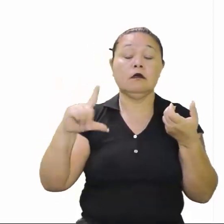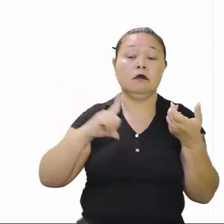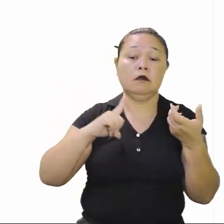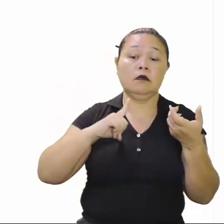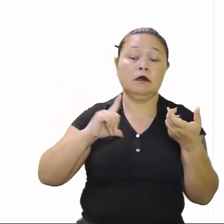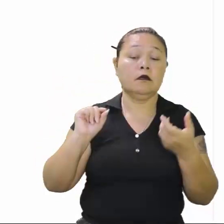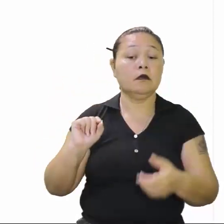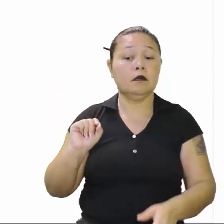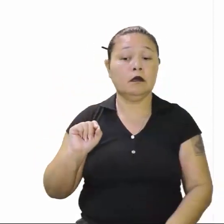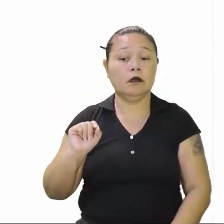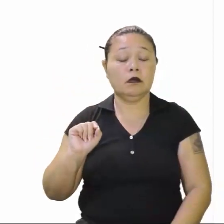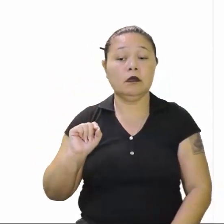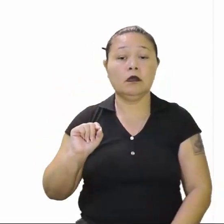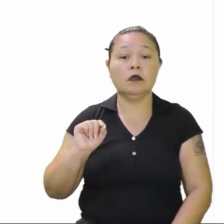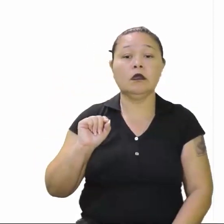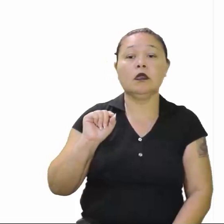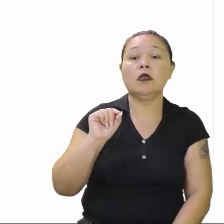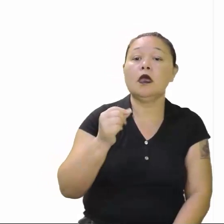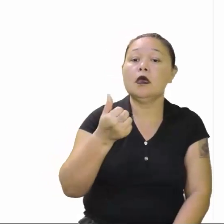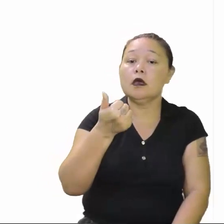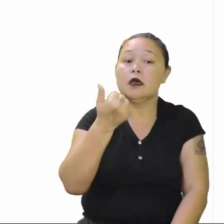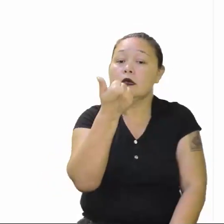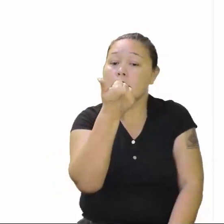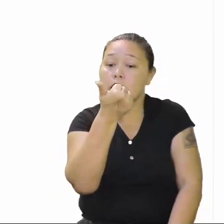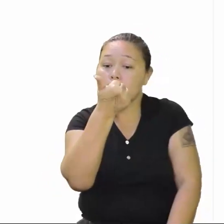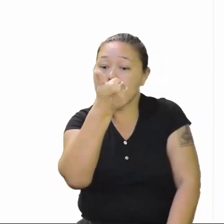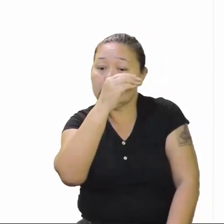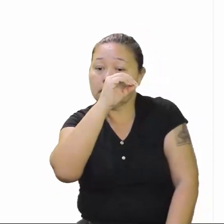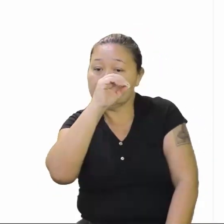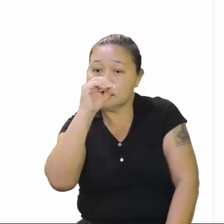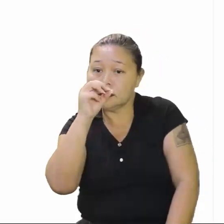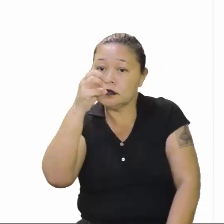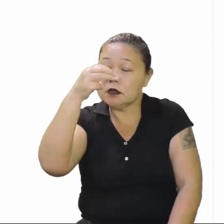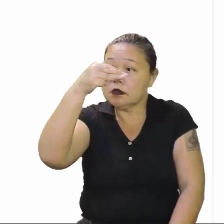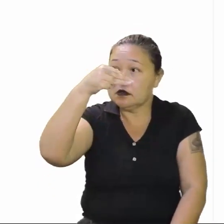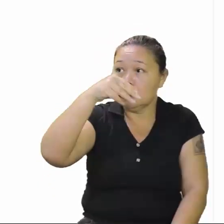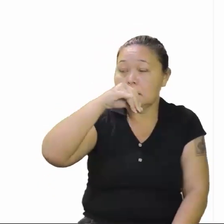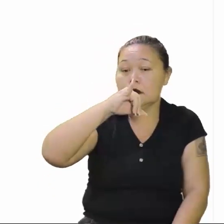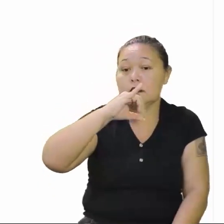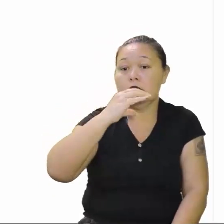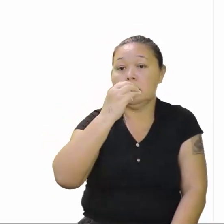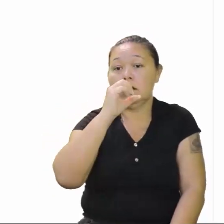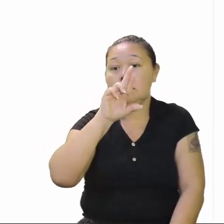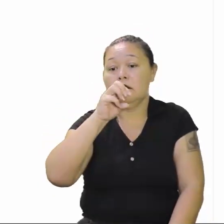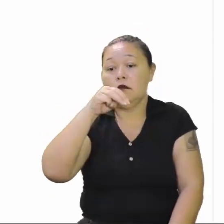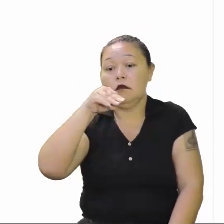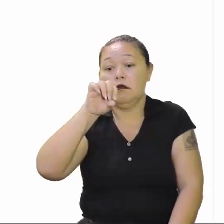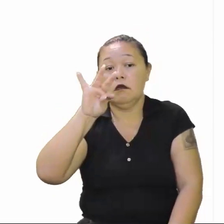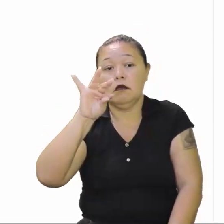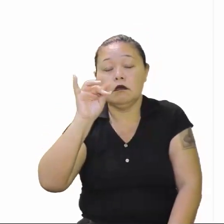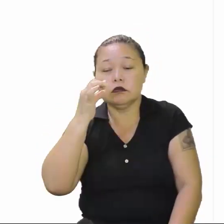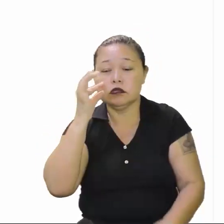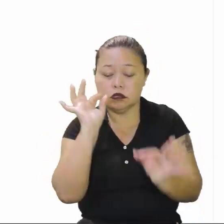quê? 100 micrômetros de comprimento. Para isso,